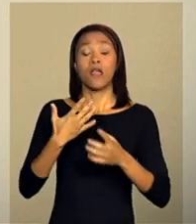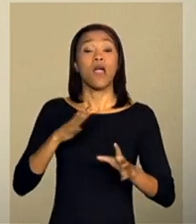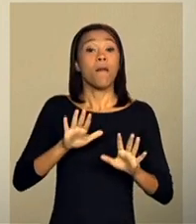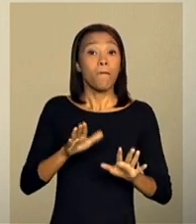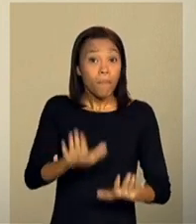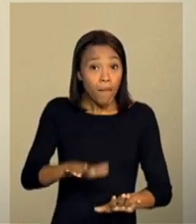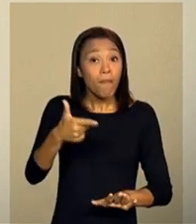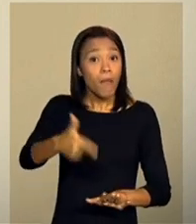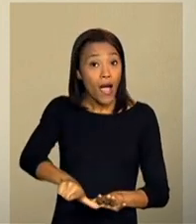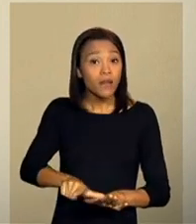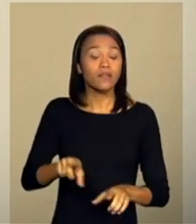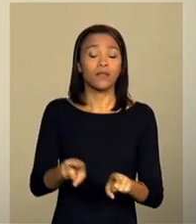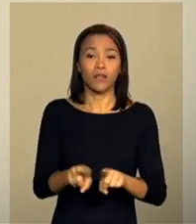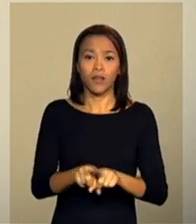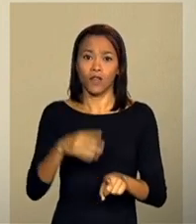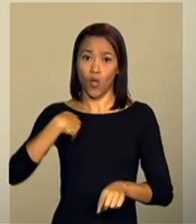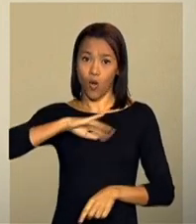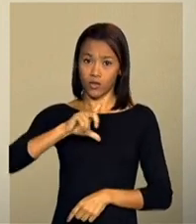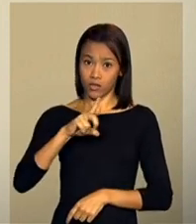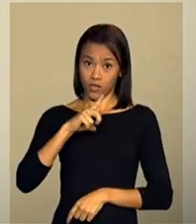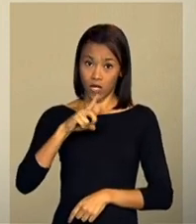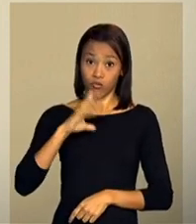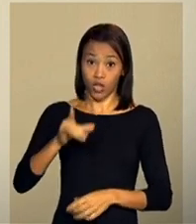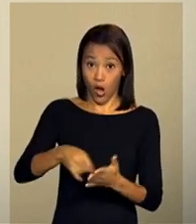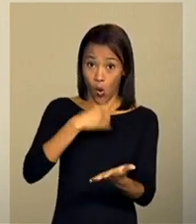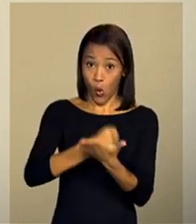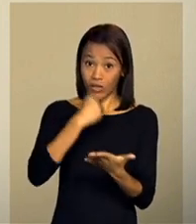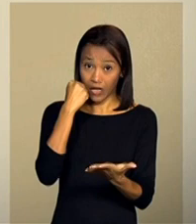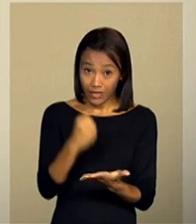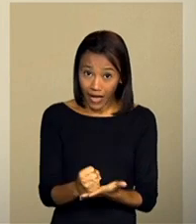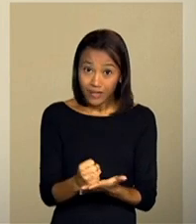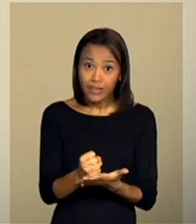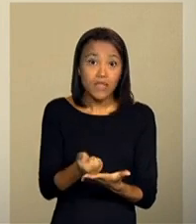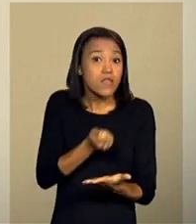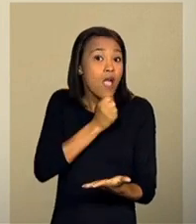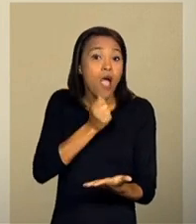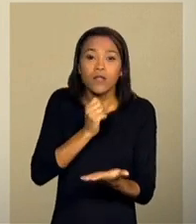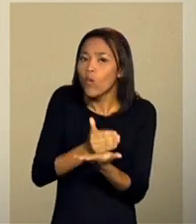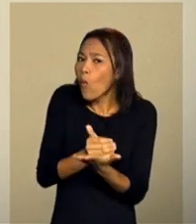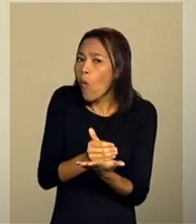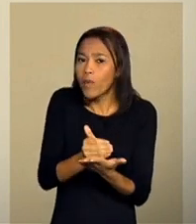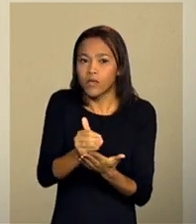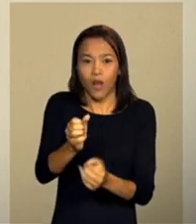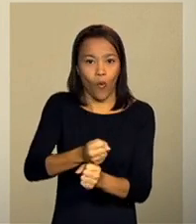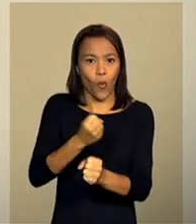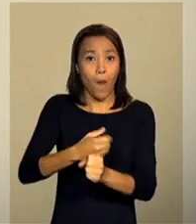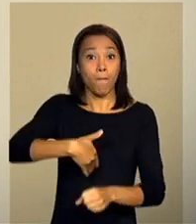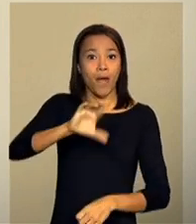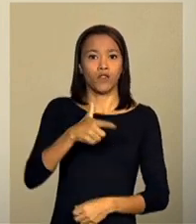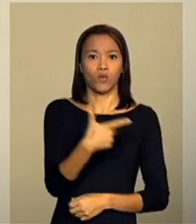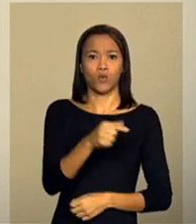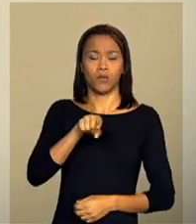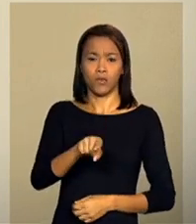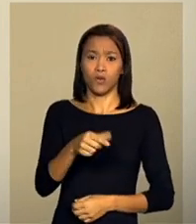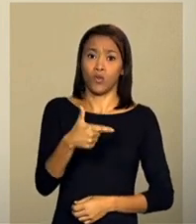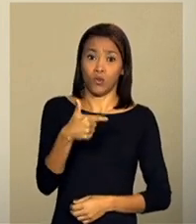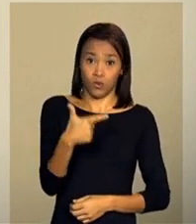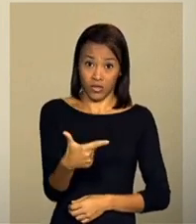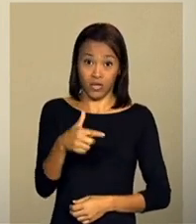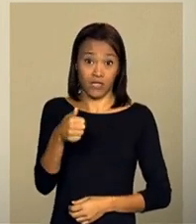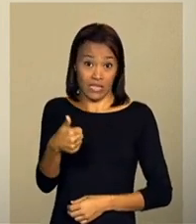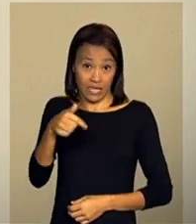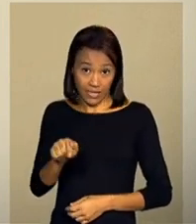Além disso nós temos contratadas e ainda não iniciadas mais 2217